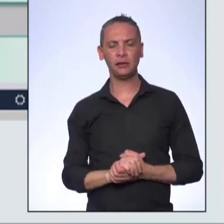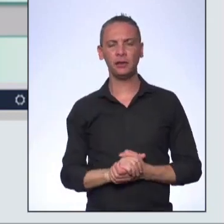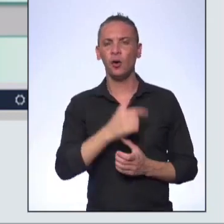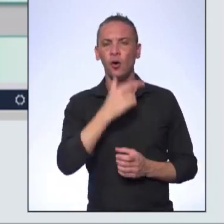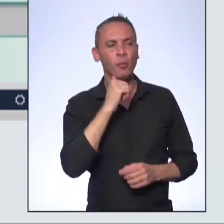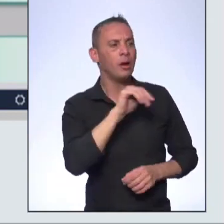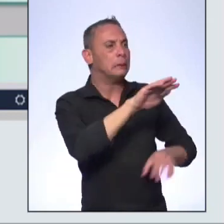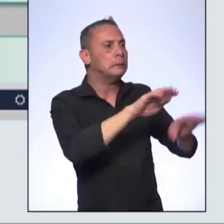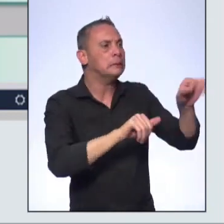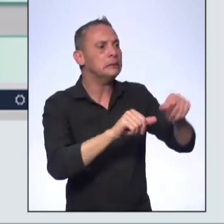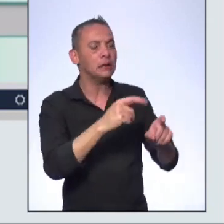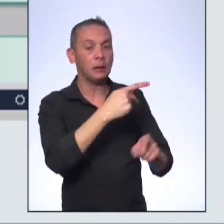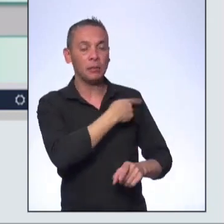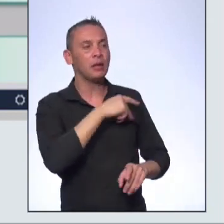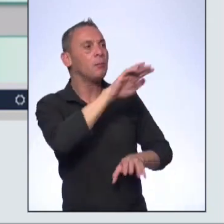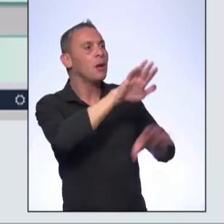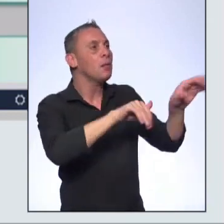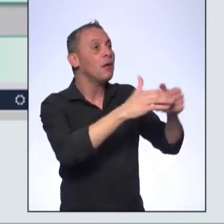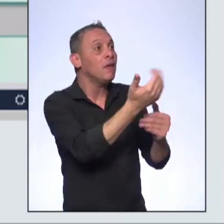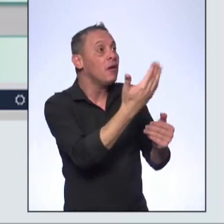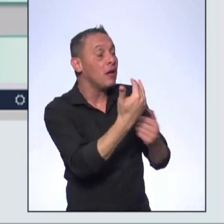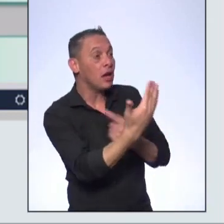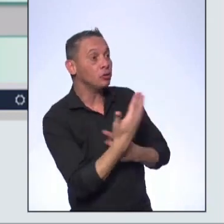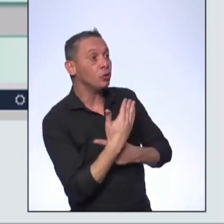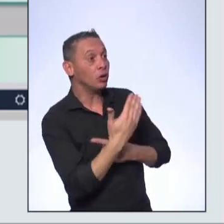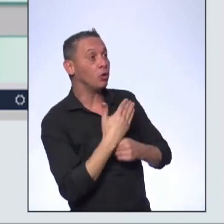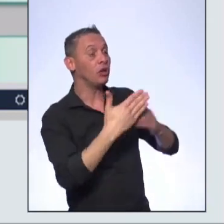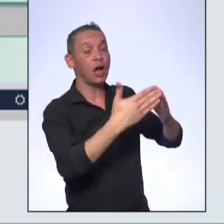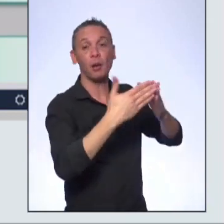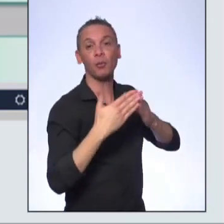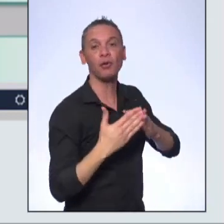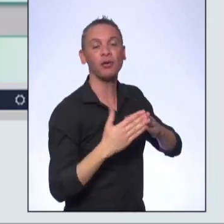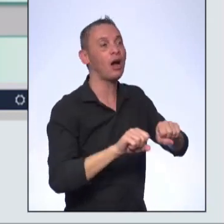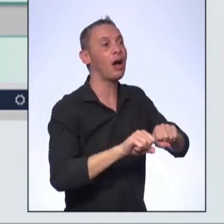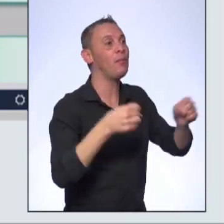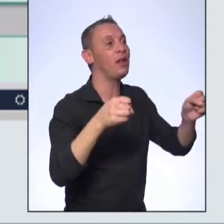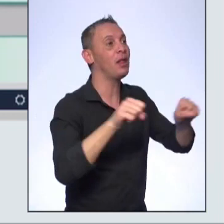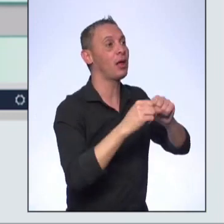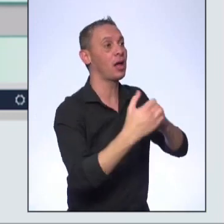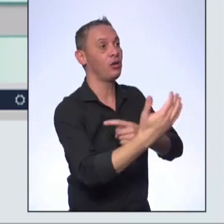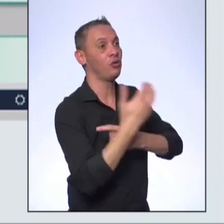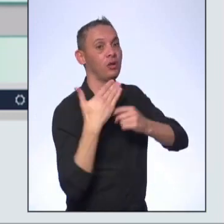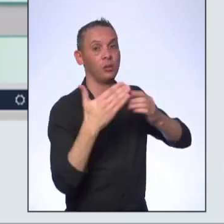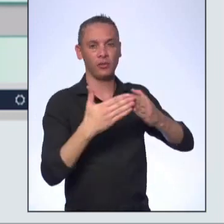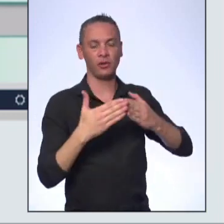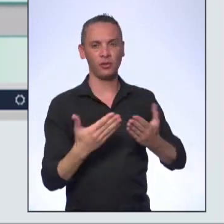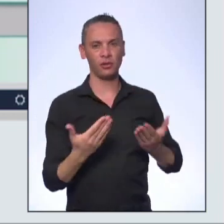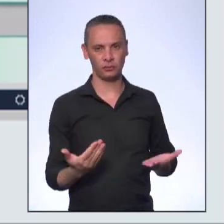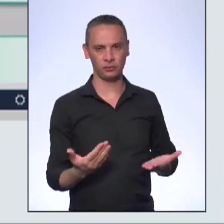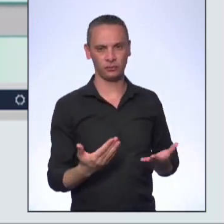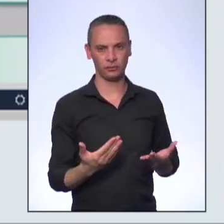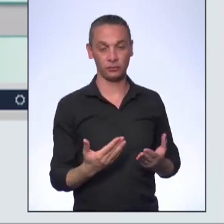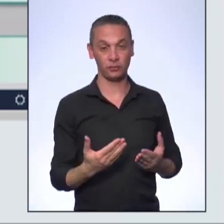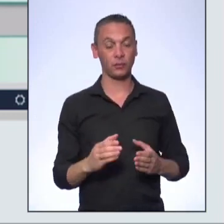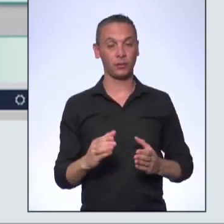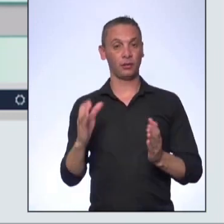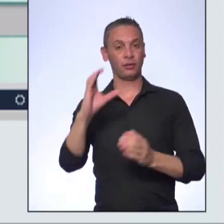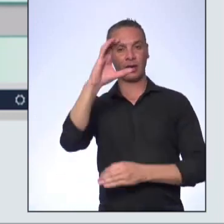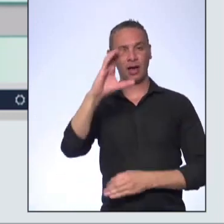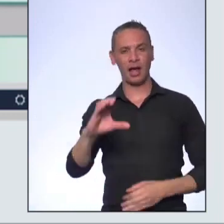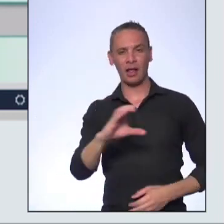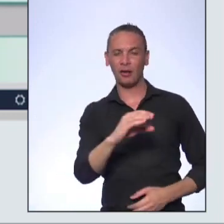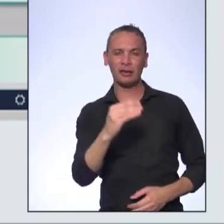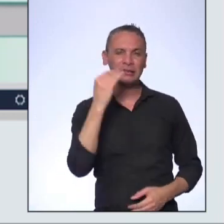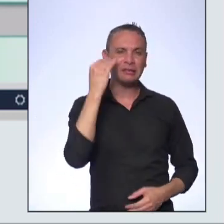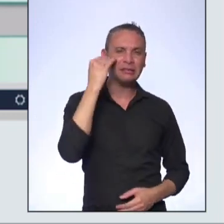procurado por fiéis vindos de todas as partes da região Nordeste em busca de um milagre para suas vidas. A Igreja Católica tentou de alguma